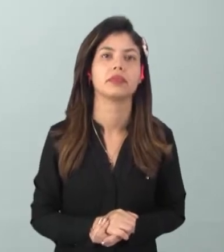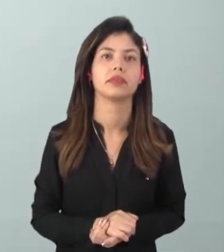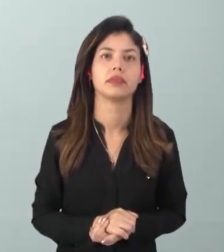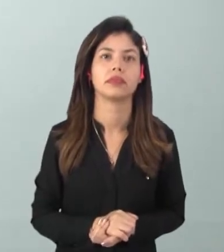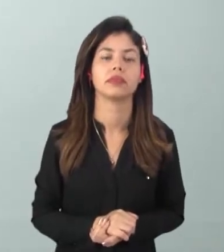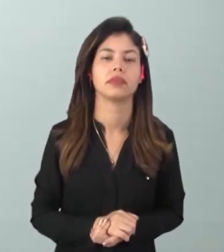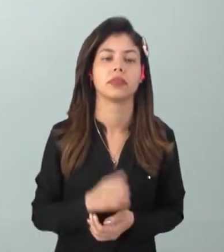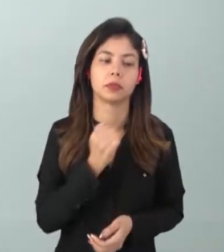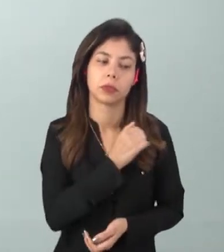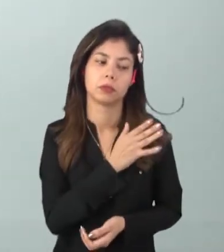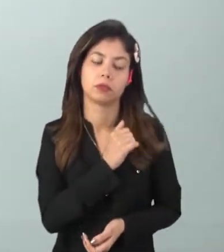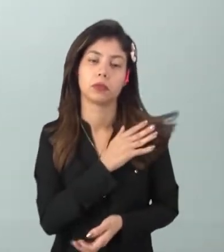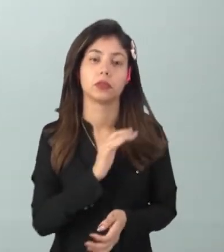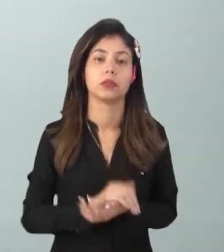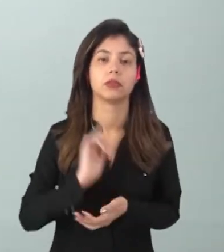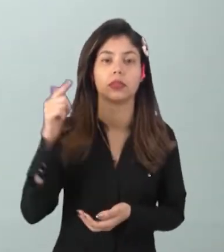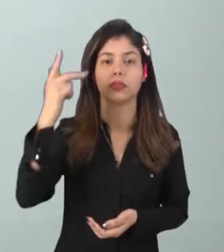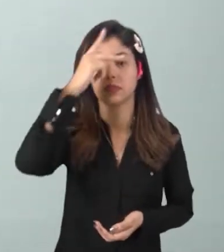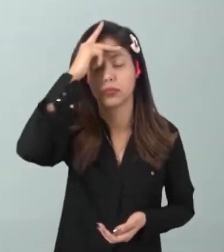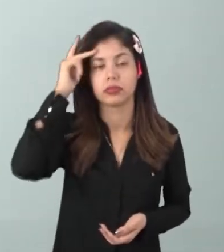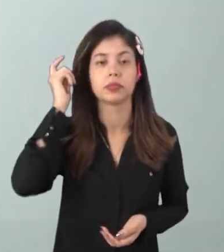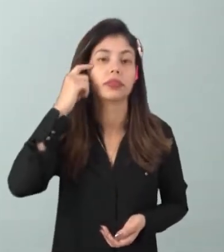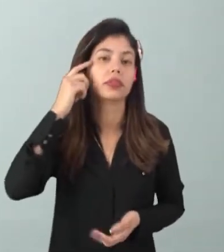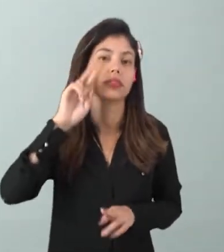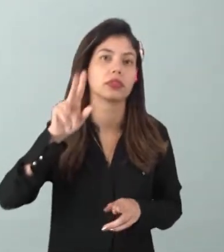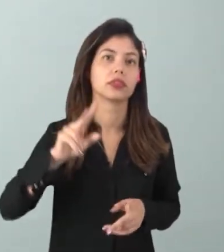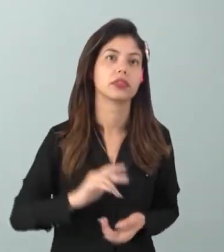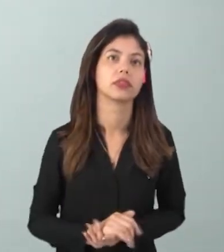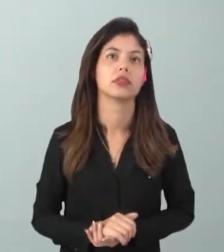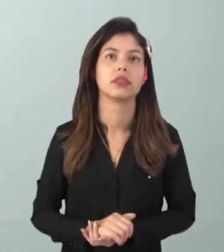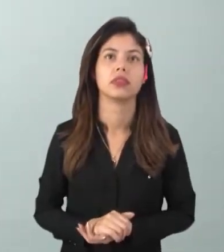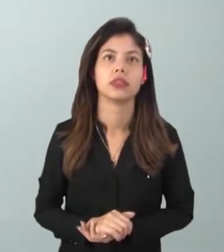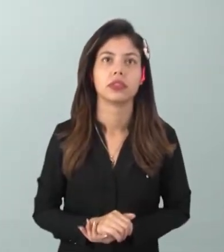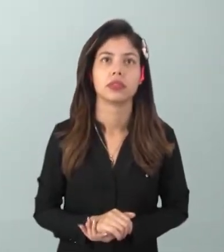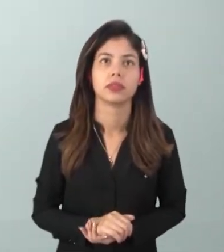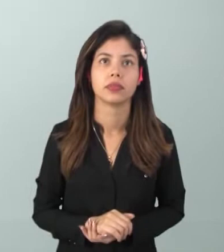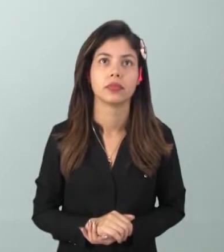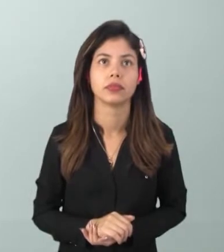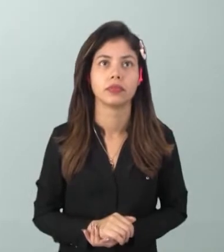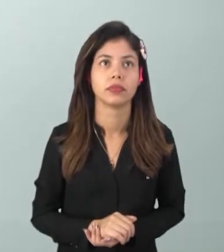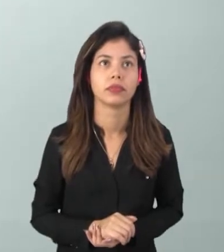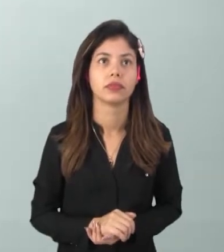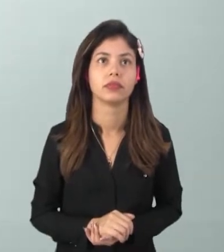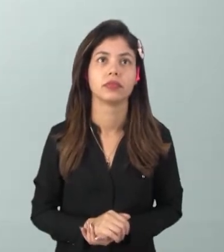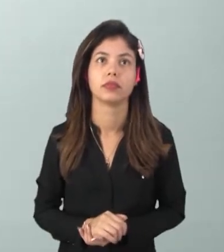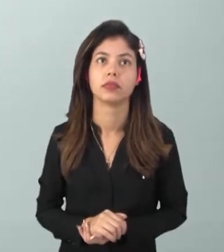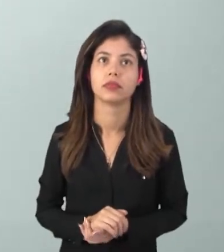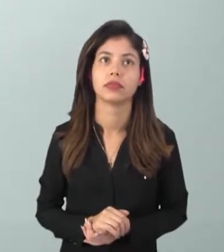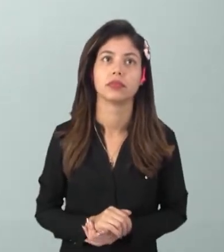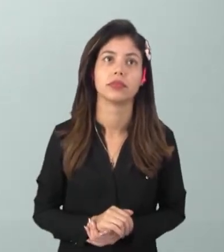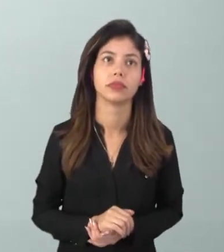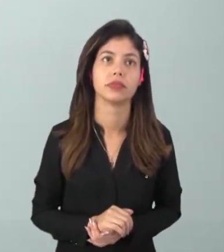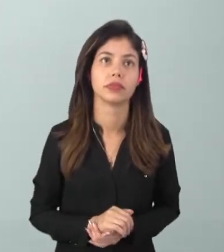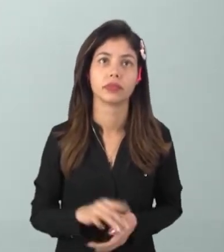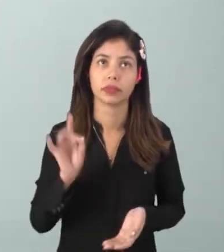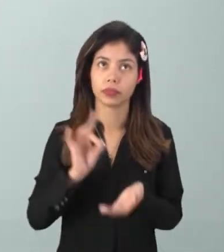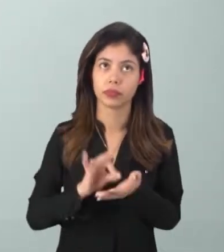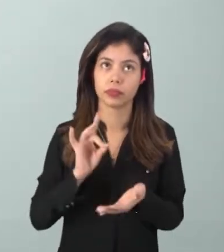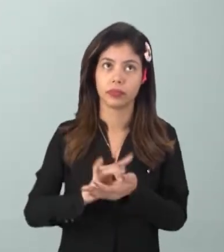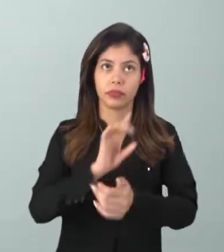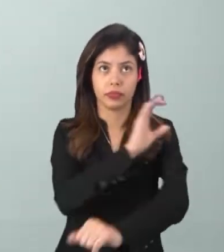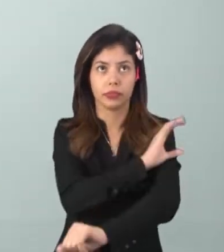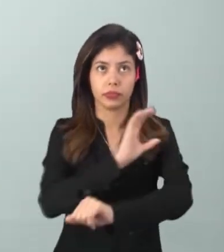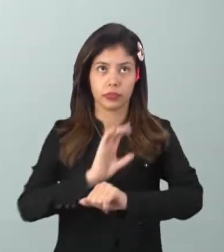ter preconceito com a forma da outra pessoa pensar diferente, né? Então a religião, ela tem um conceito de realidade cultural,